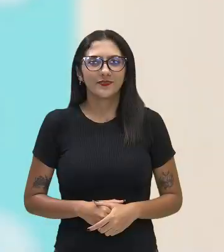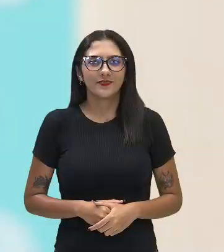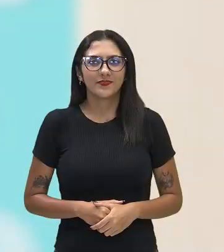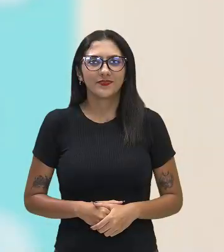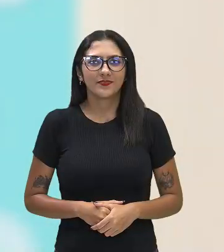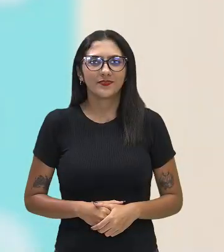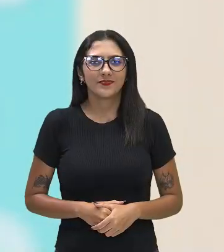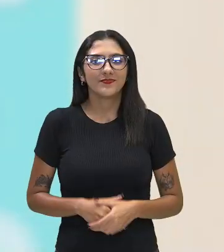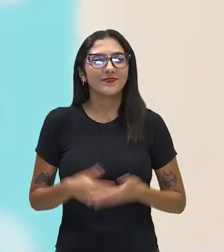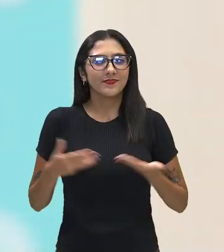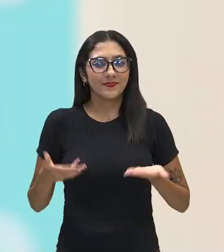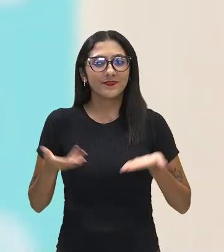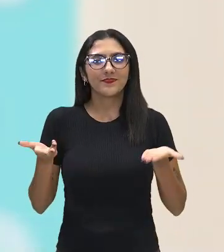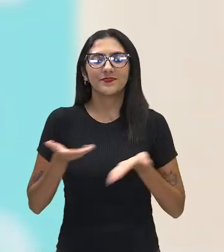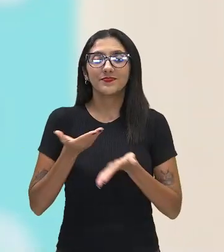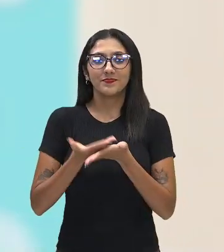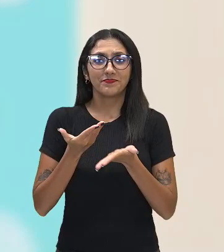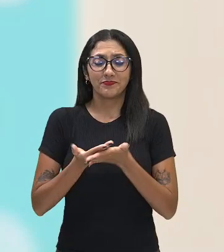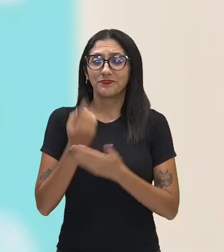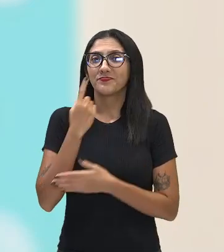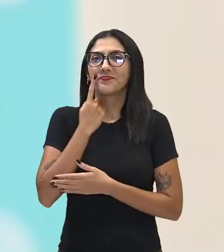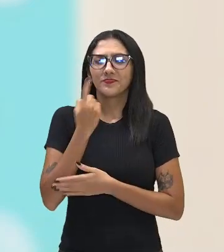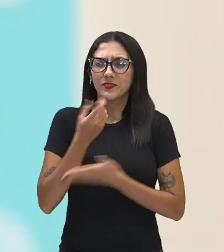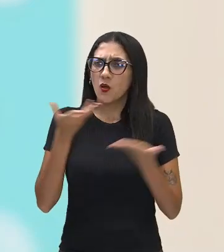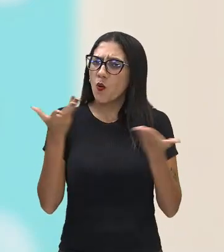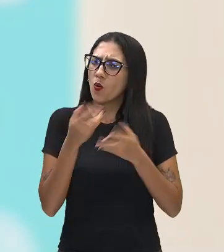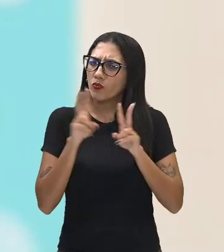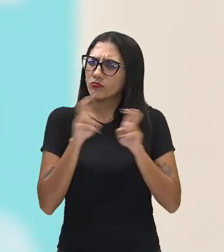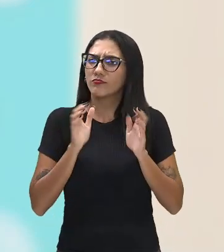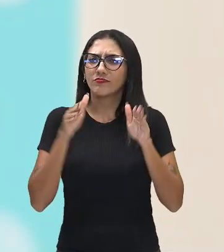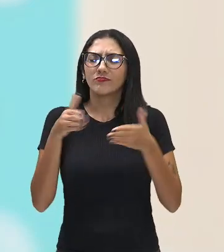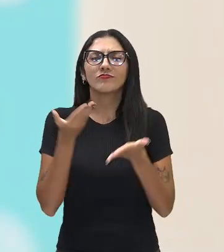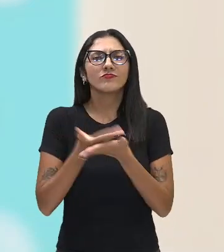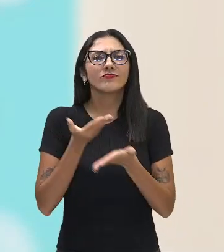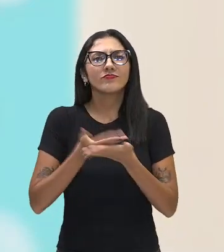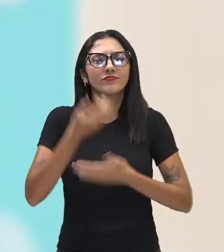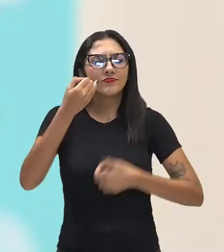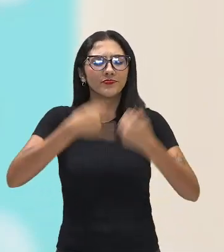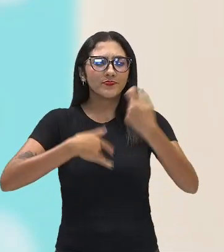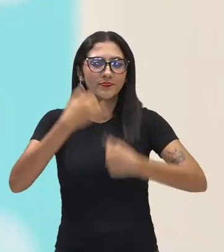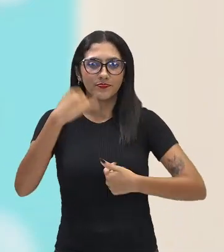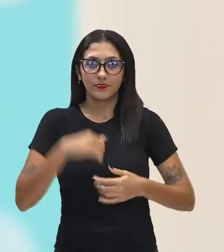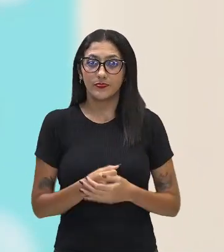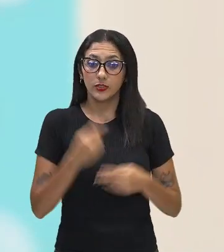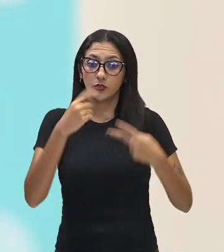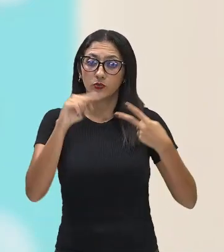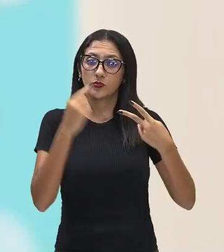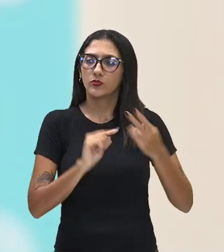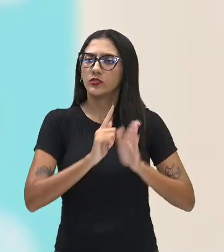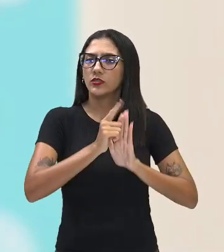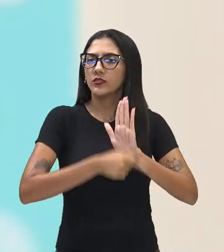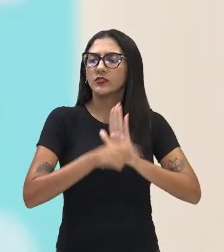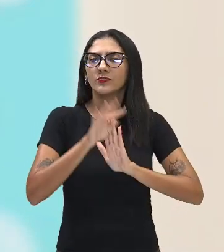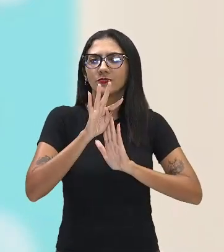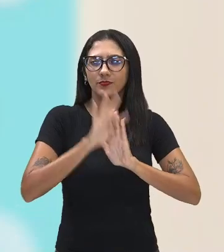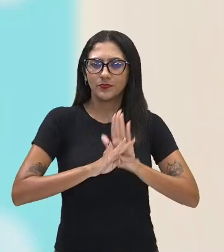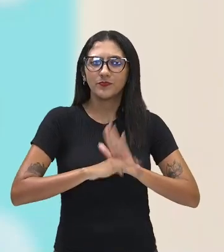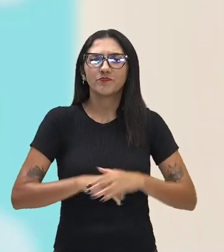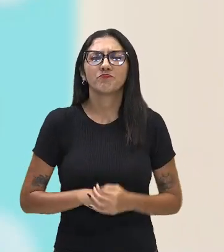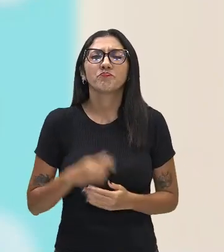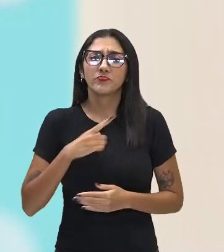Então, hoje nós iremos aprender, iremos falar sobre dois gêneros textuais, que são